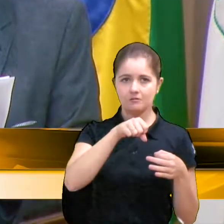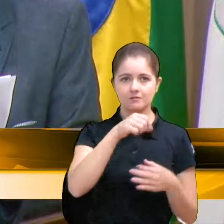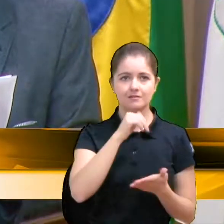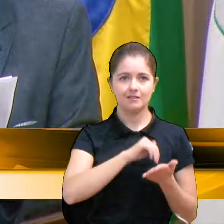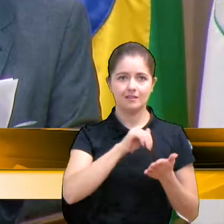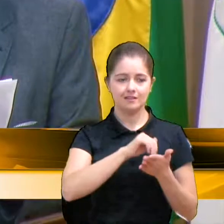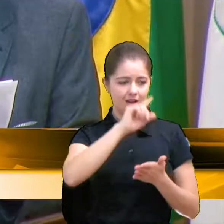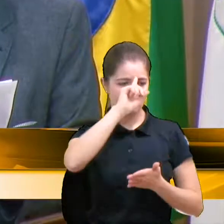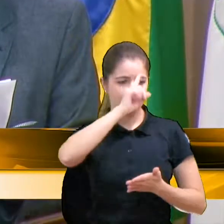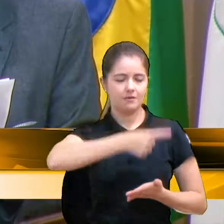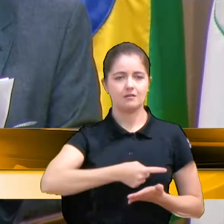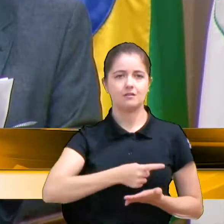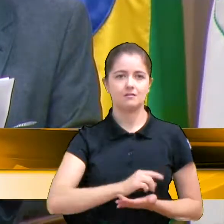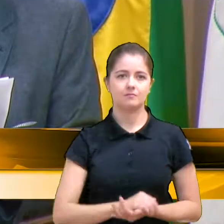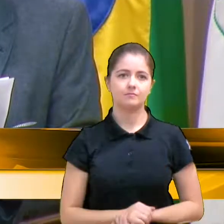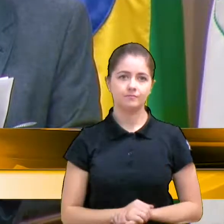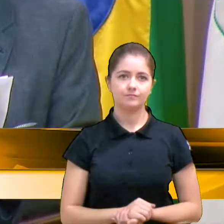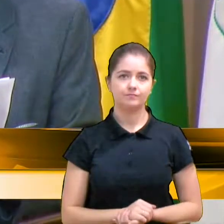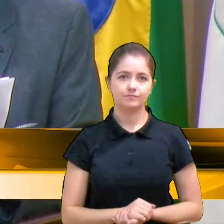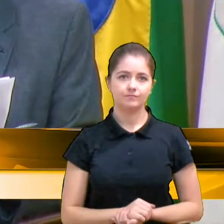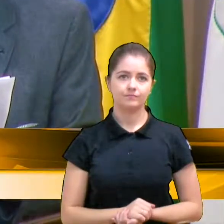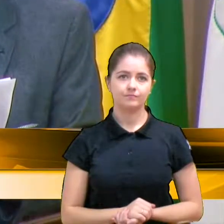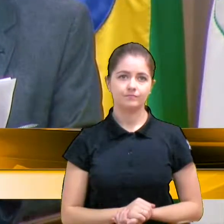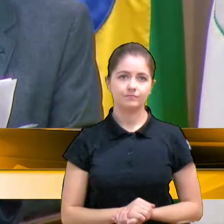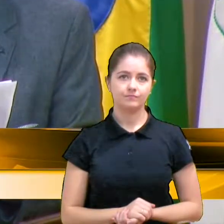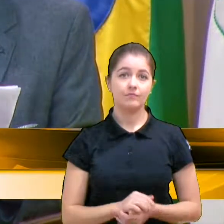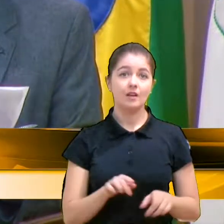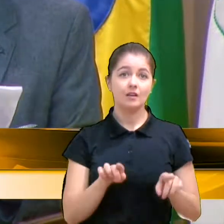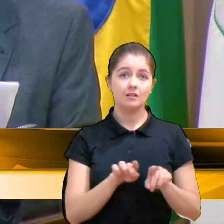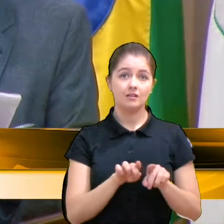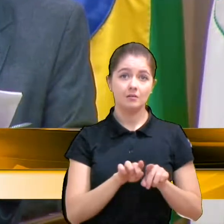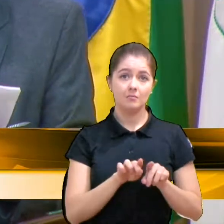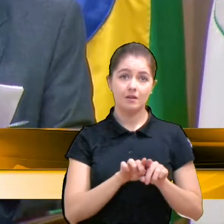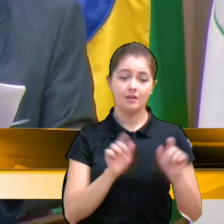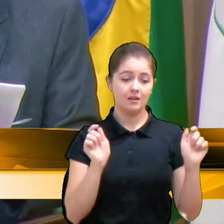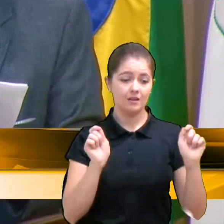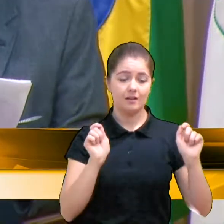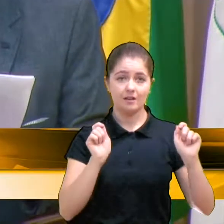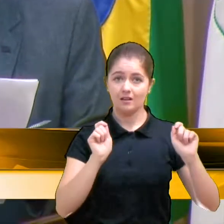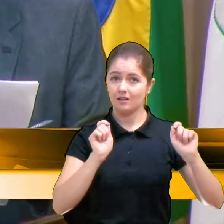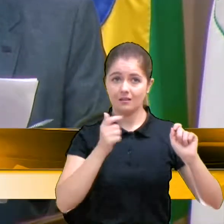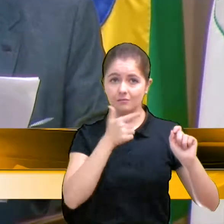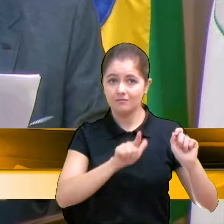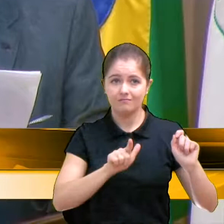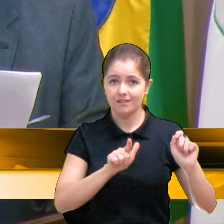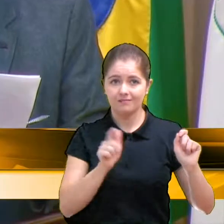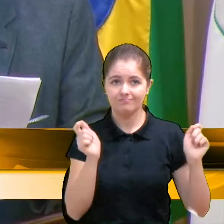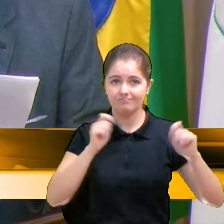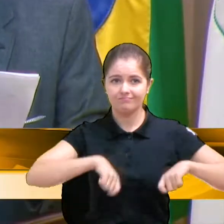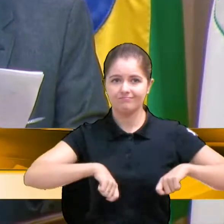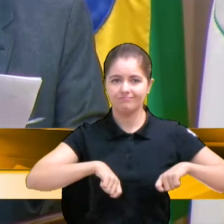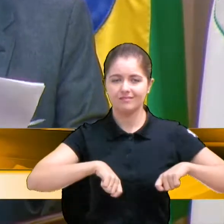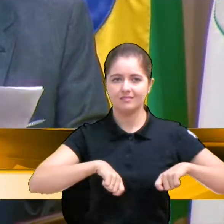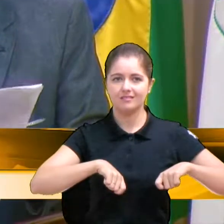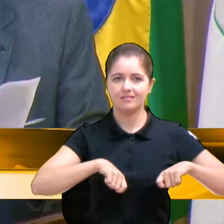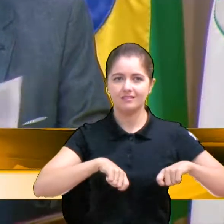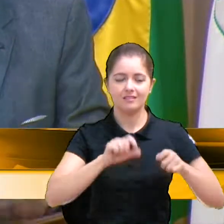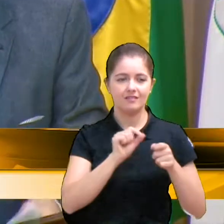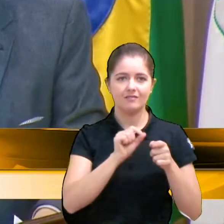São cordeirinhos que foram capazes de produzir uma solução sequer. Senhores